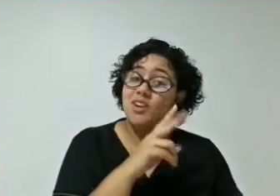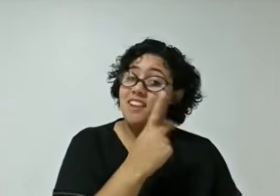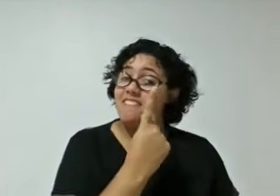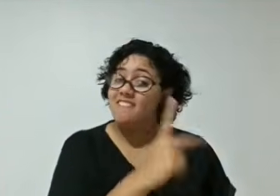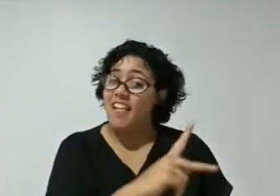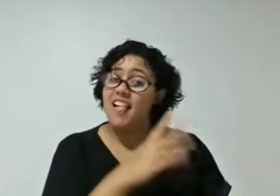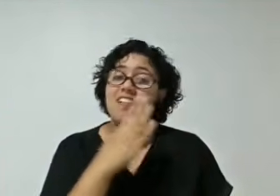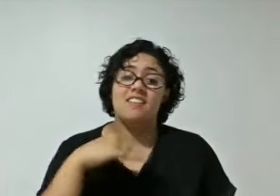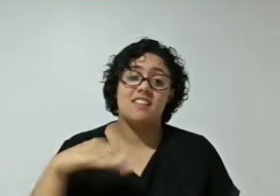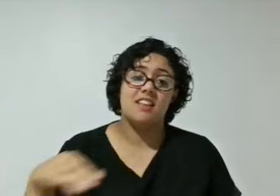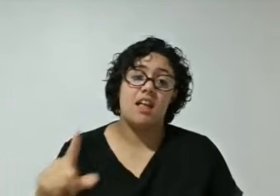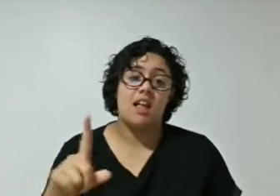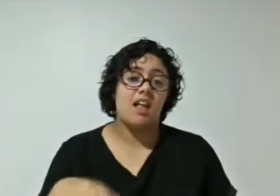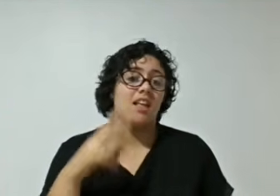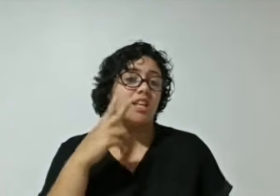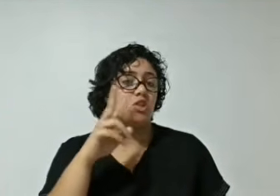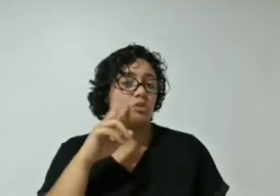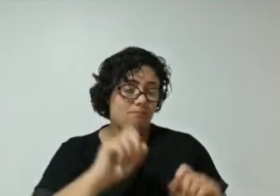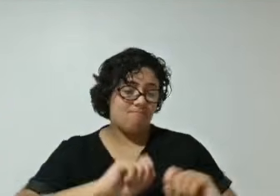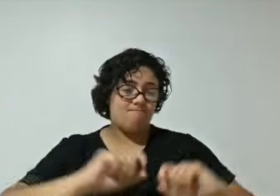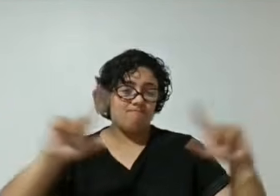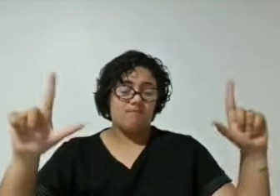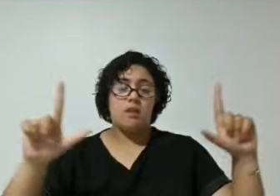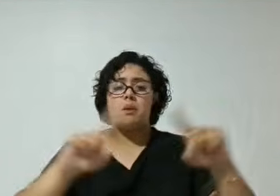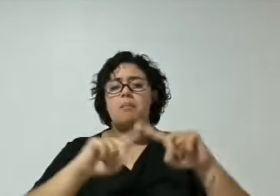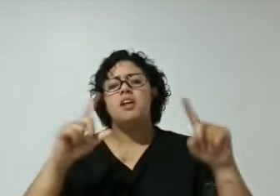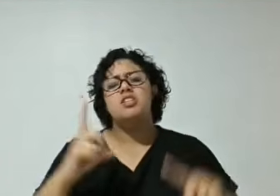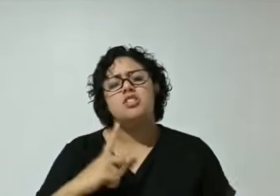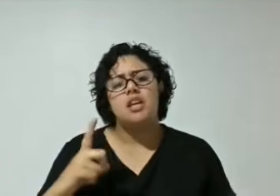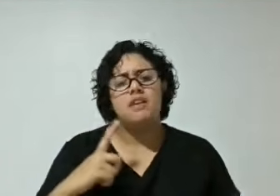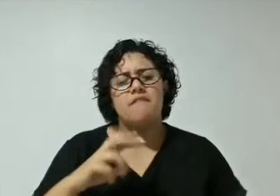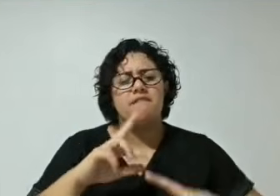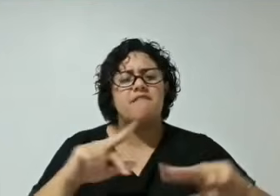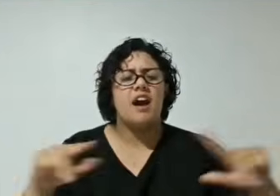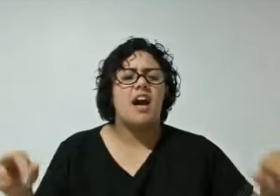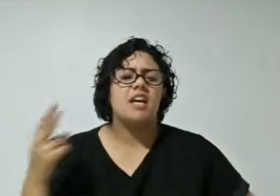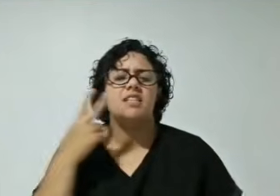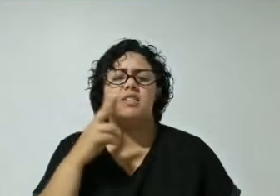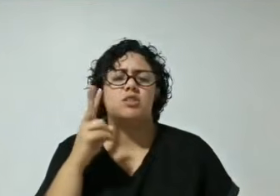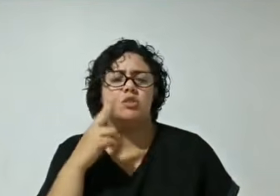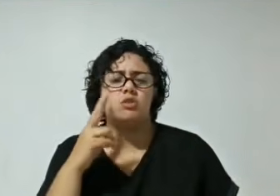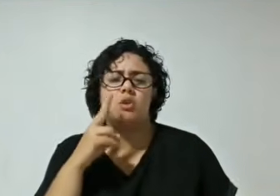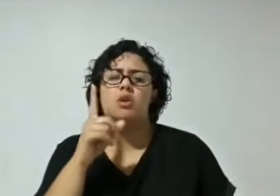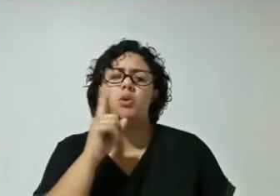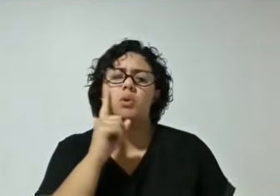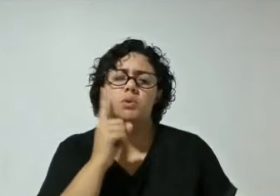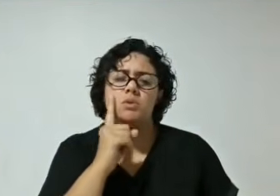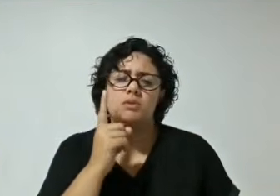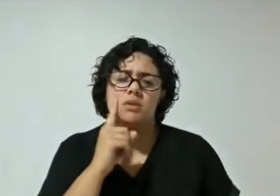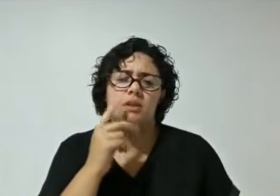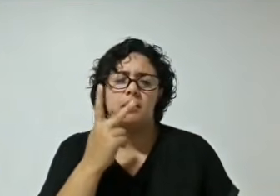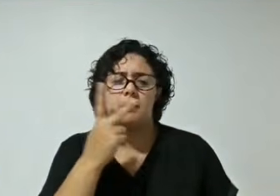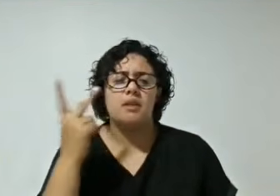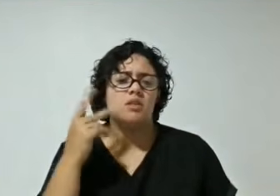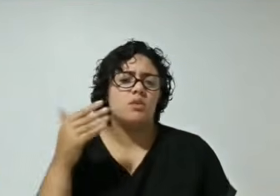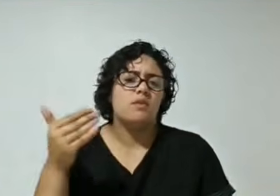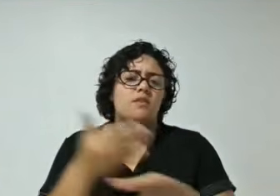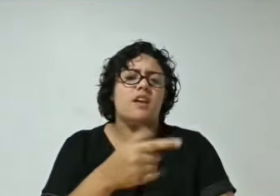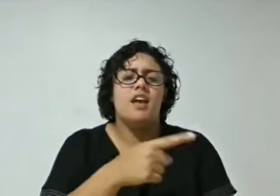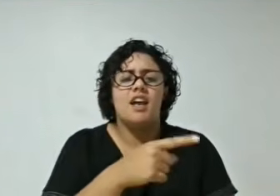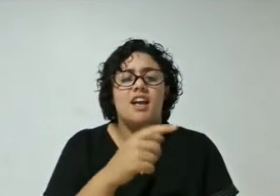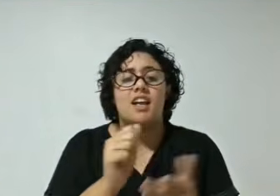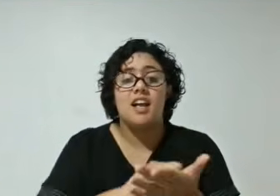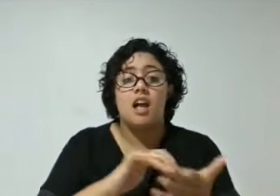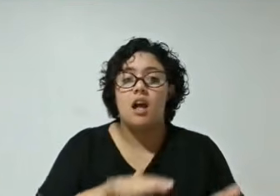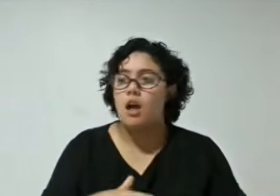assim. Mas tem várias outras daquelas pequenas do dia a dia, né? As pessoas que vêm numa atividade e falam, eu nunca